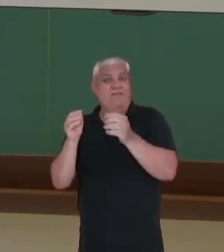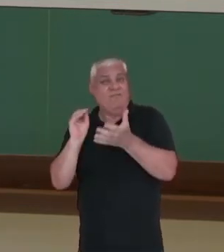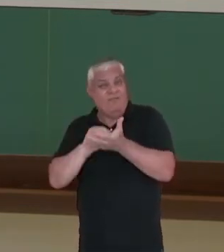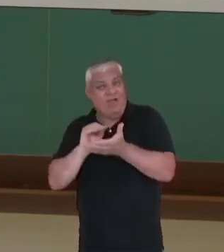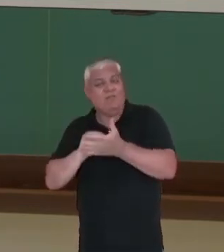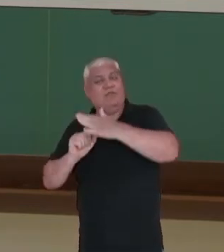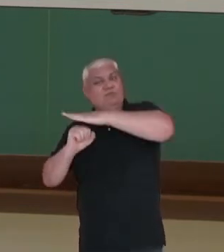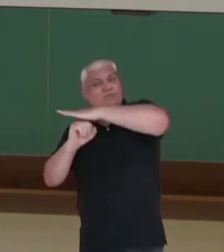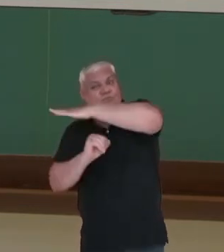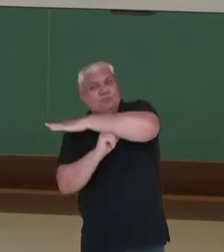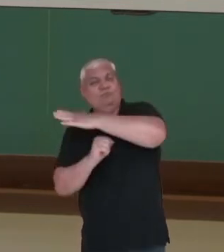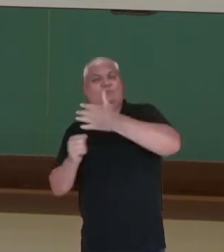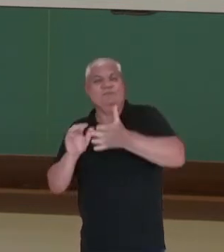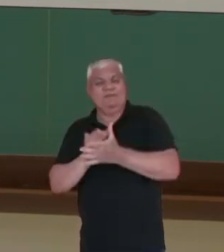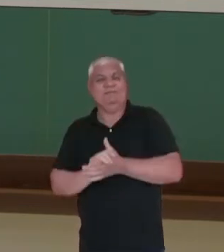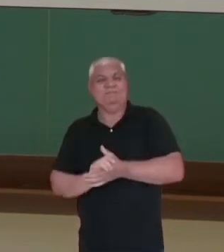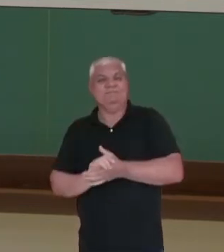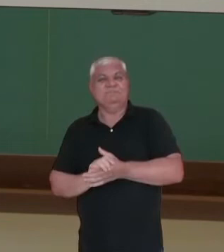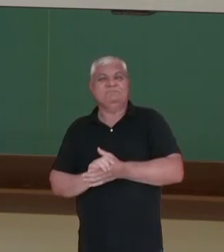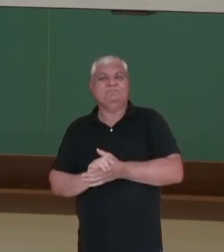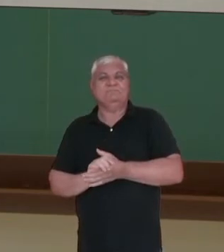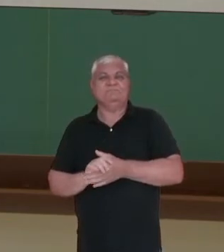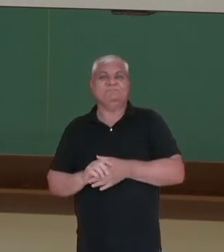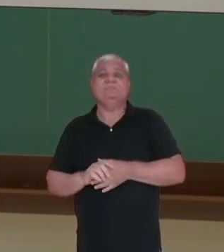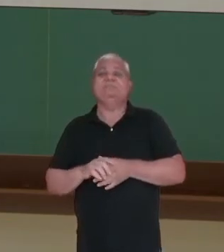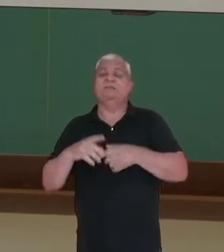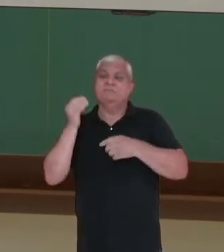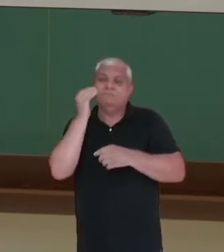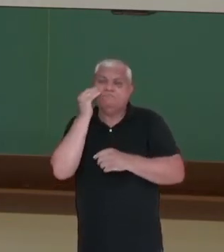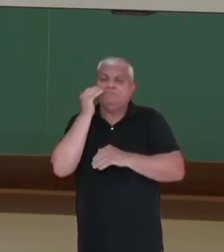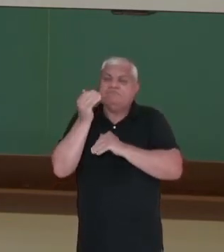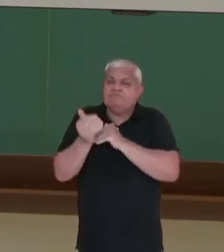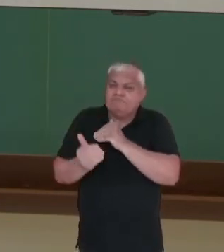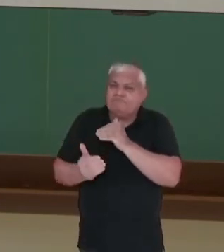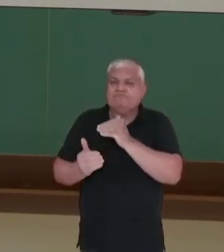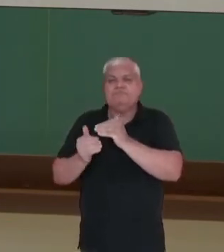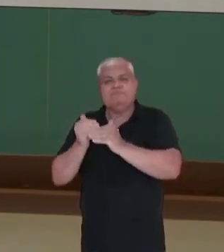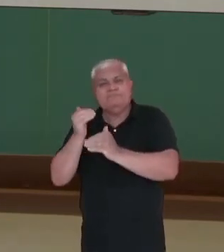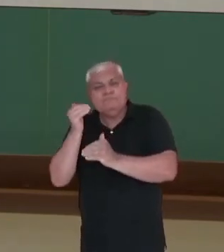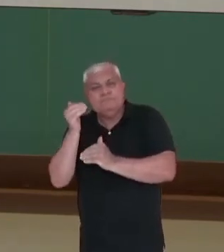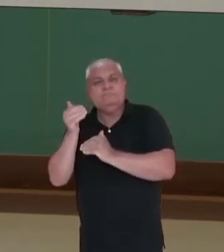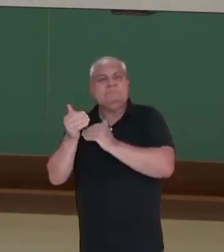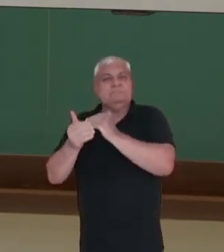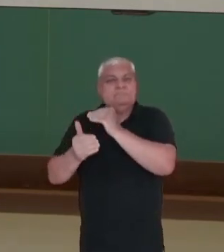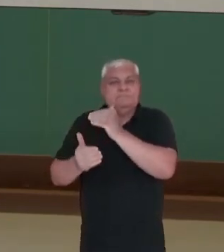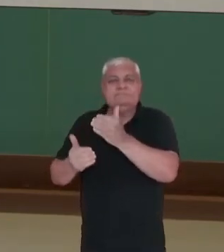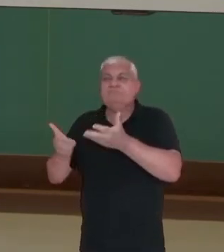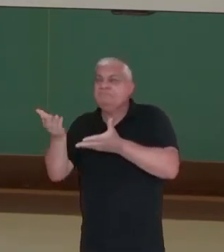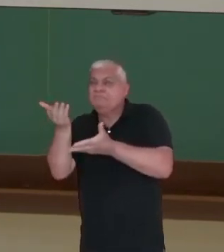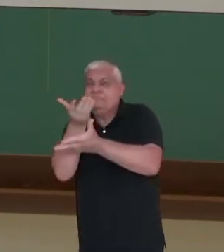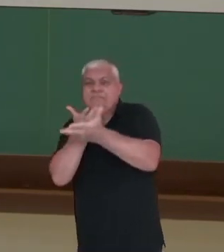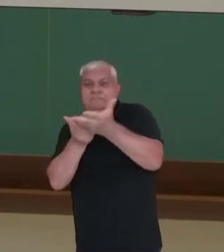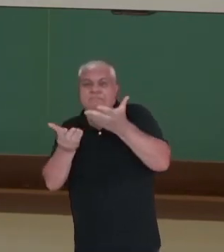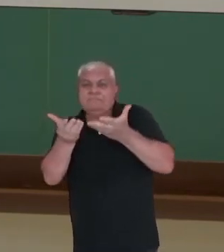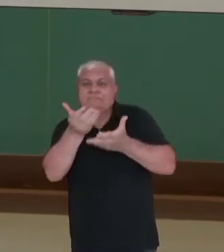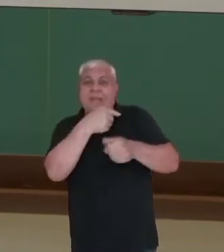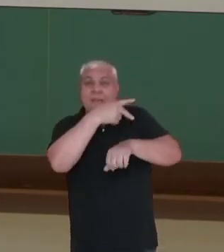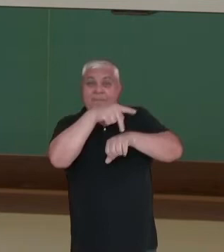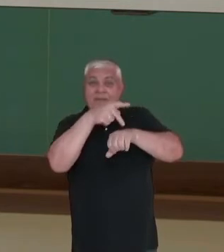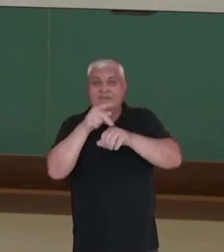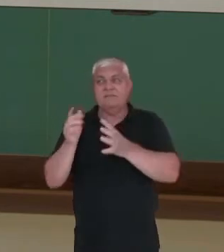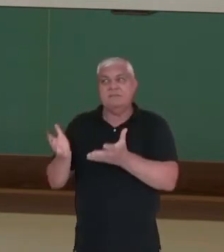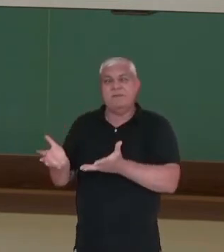no país, né, da herança colonial. Então, tenta aos poucos, então, comercializar com outros países e ir crescendo, né, de